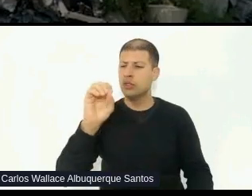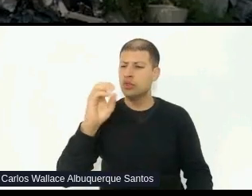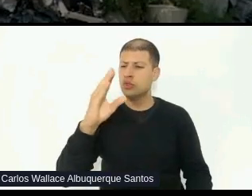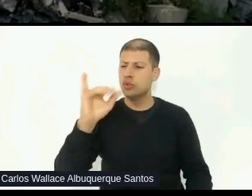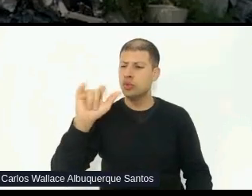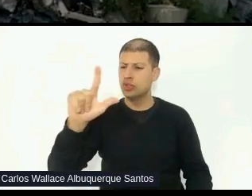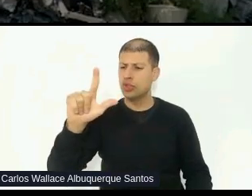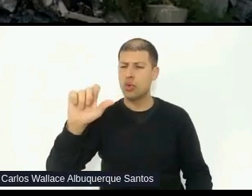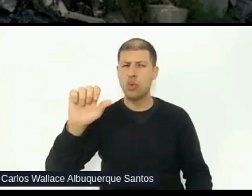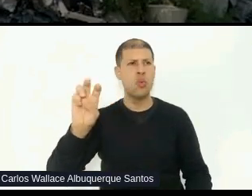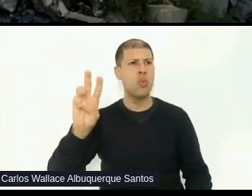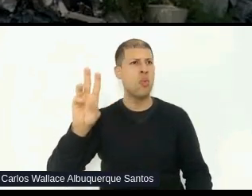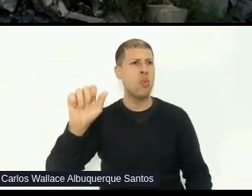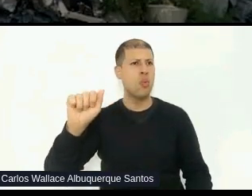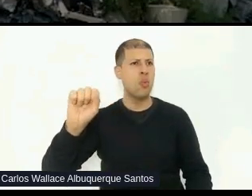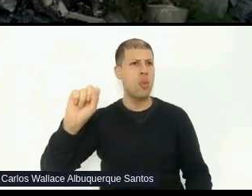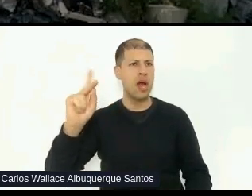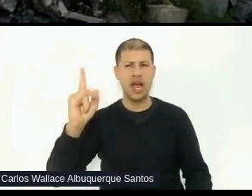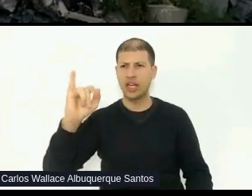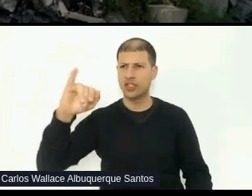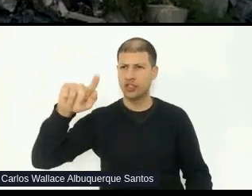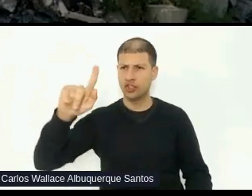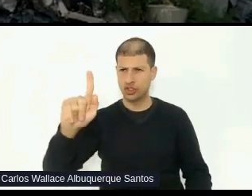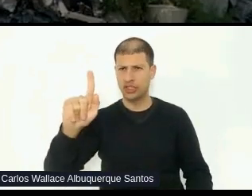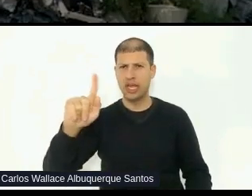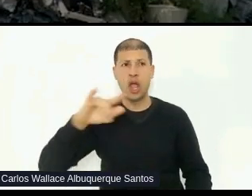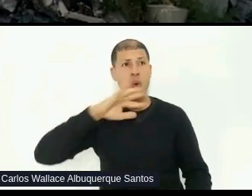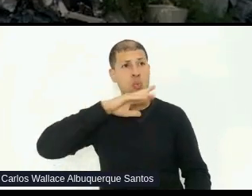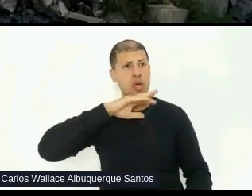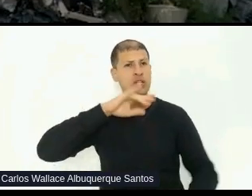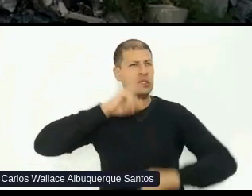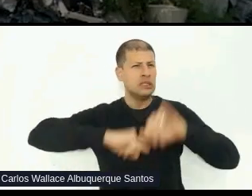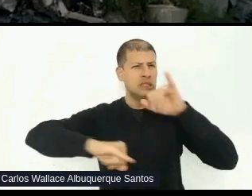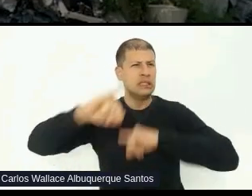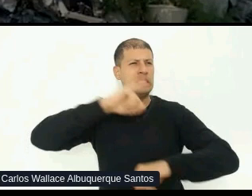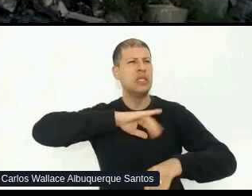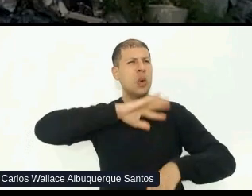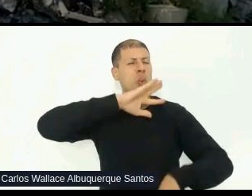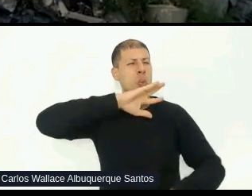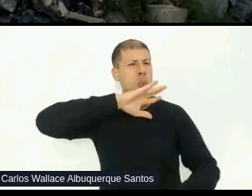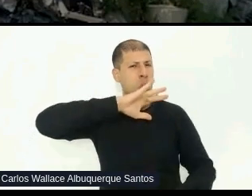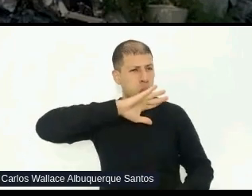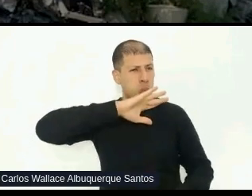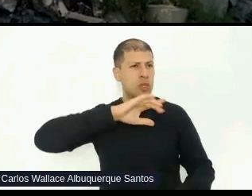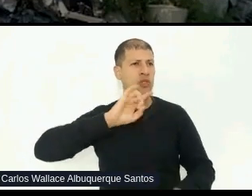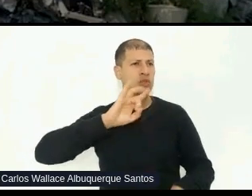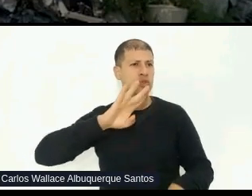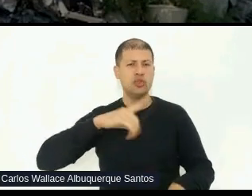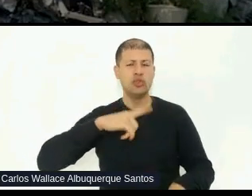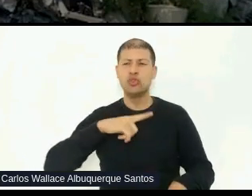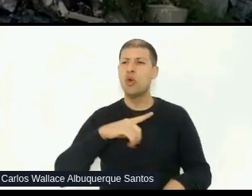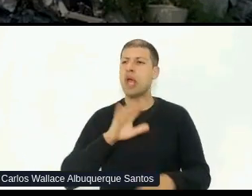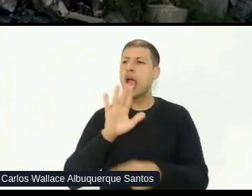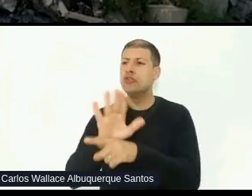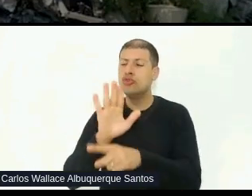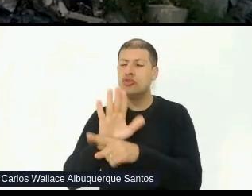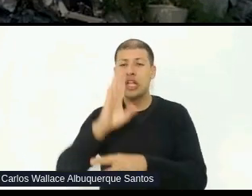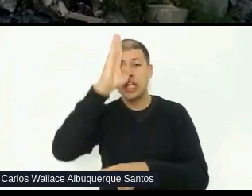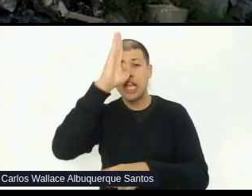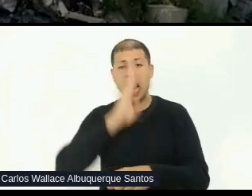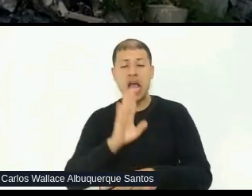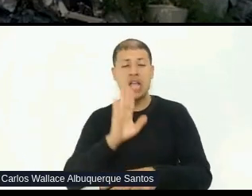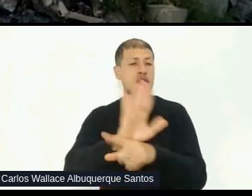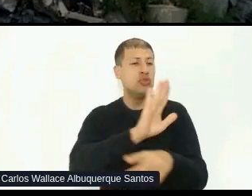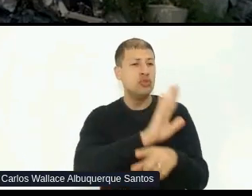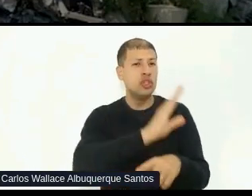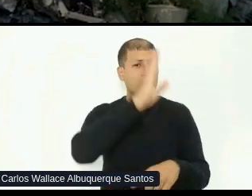ruim, porque só fomenta a parte negativa do assunto, fomenta somente a filantropia, fomenta somente